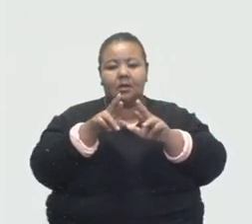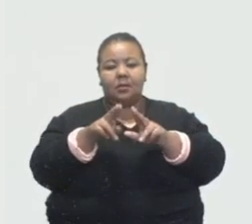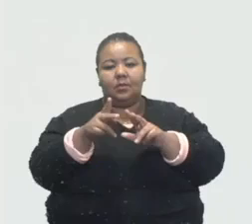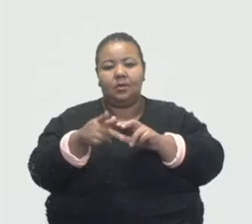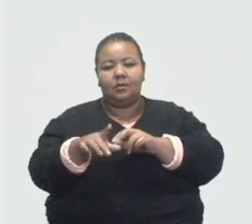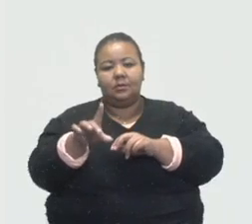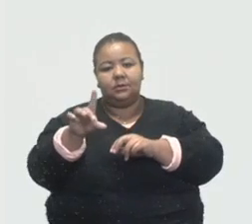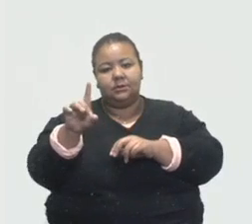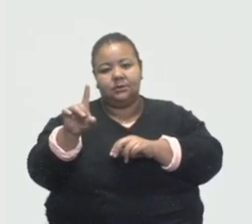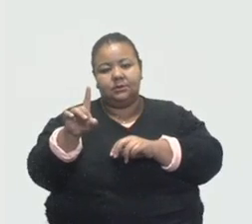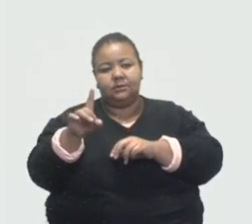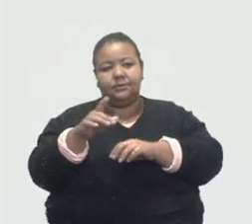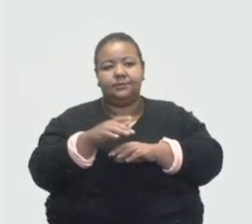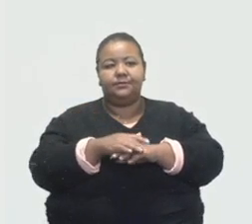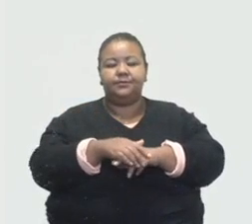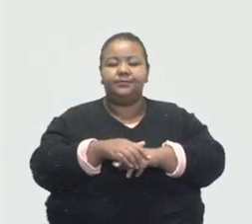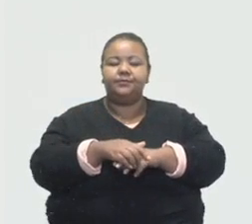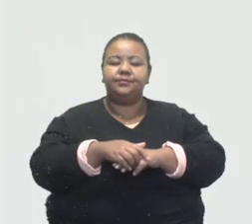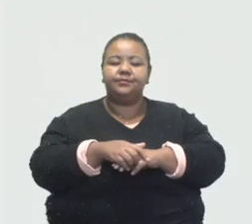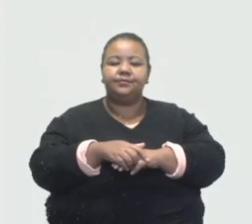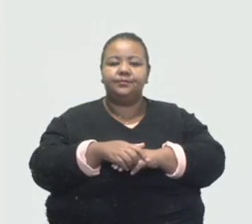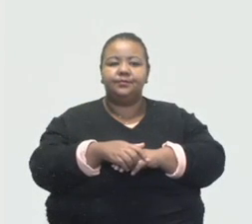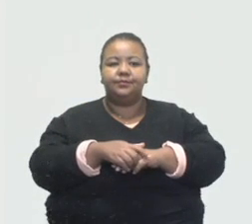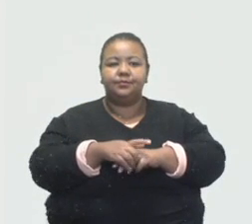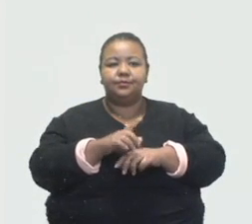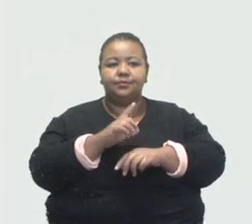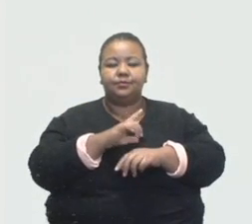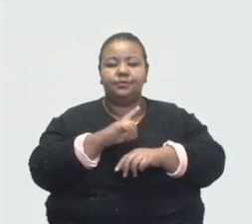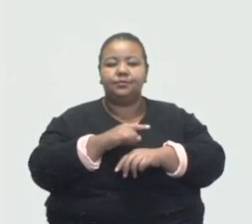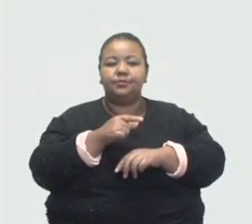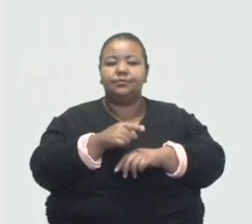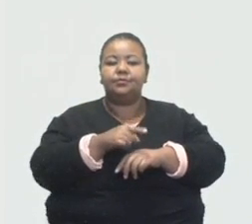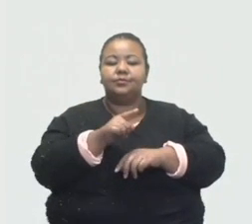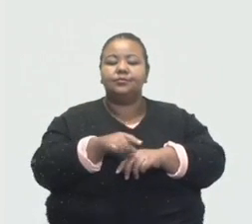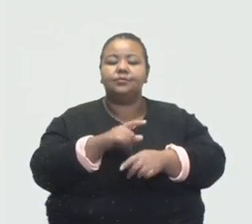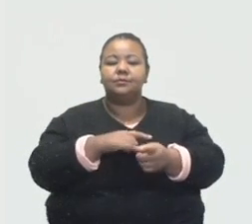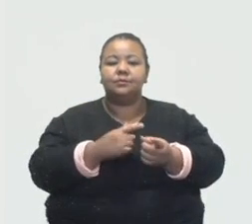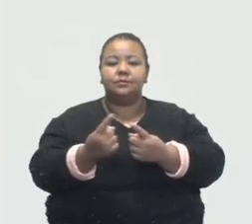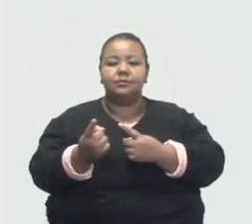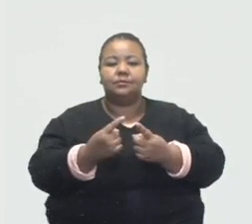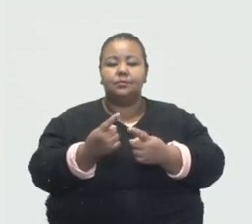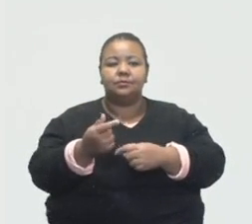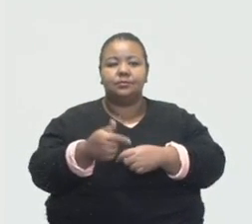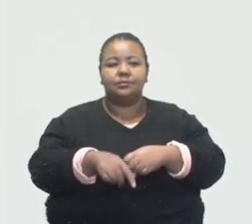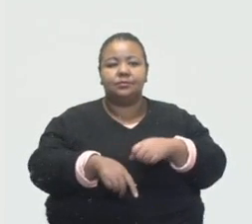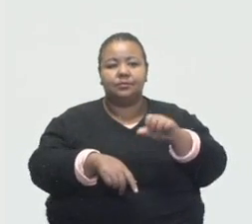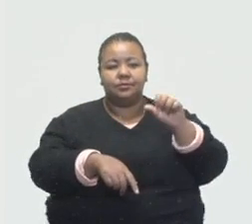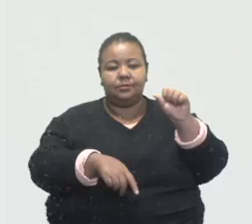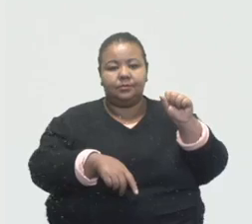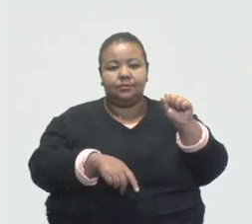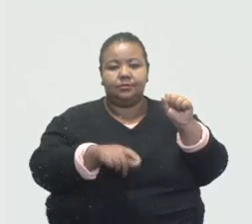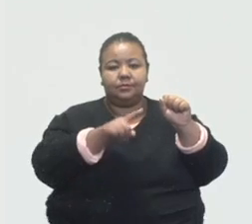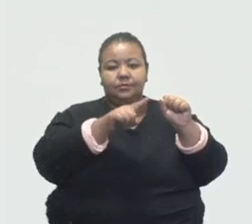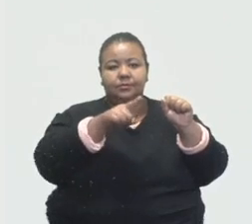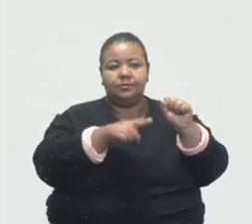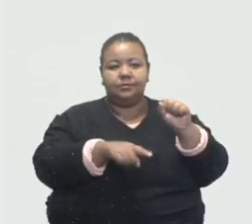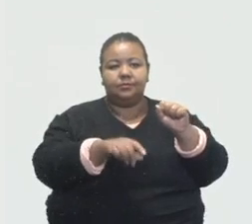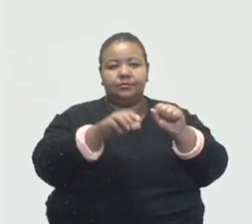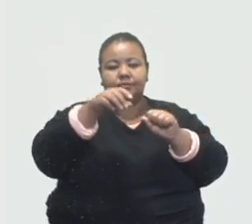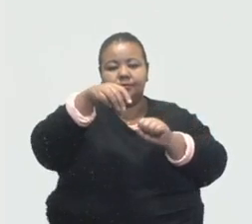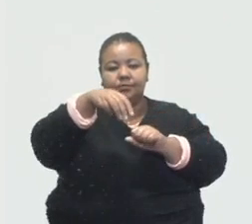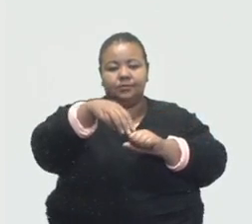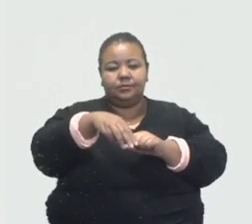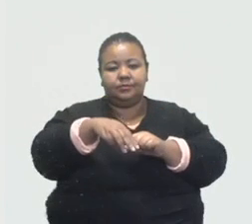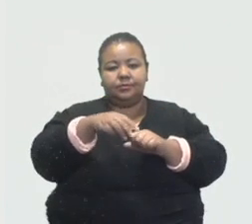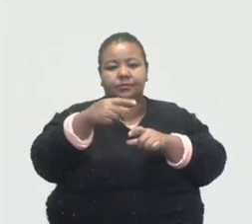matriz diagonal. Ou seja, nós teremos a seguinte relação. A matriz A é igual à matriz